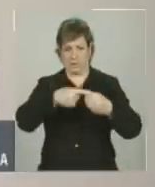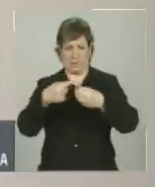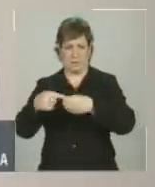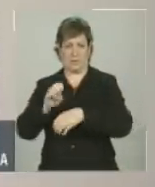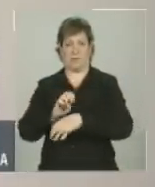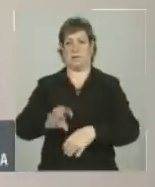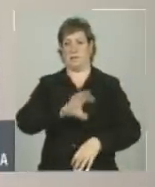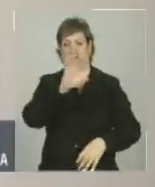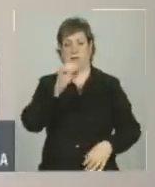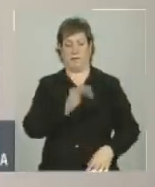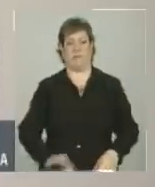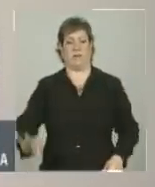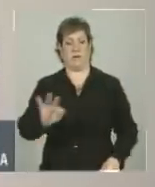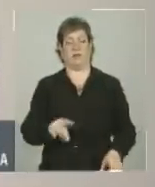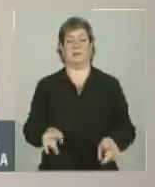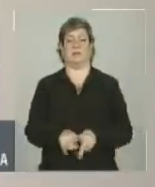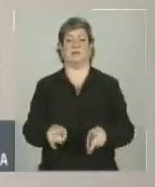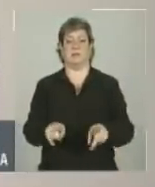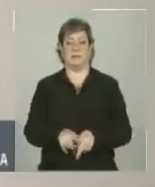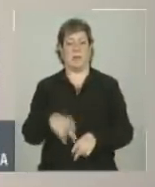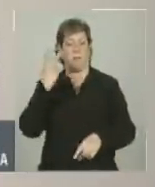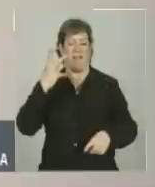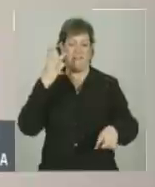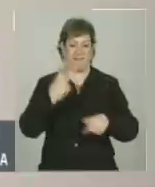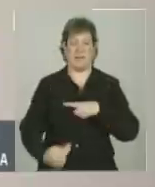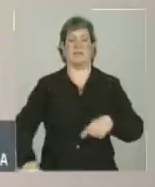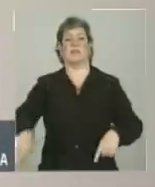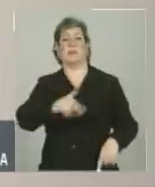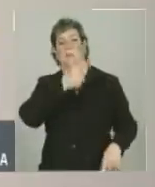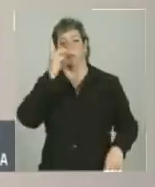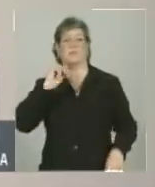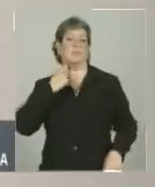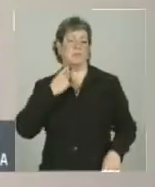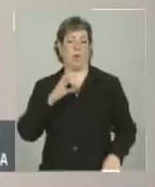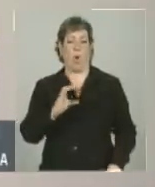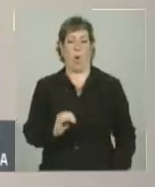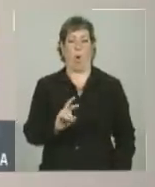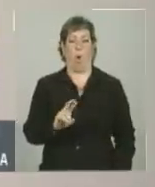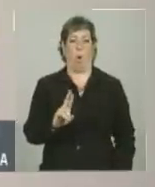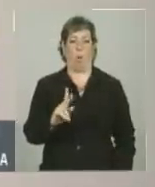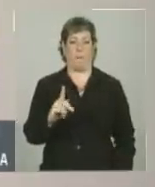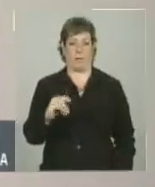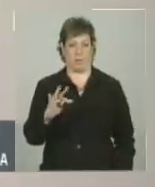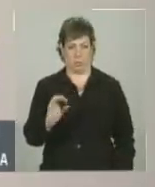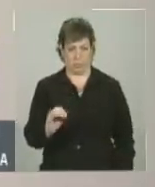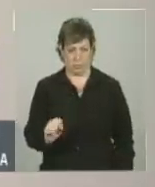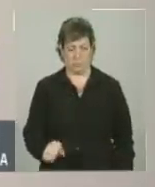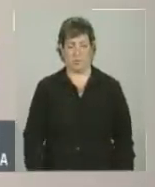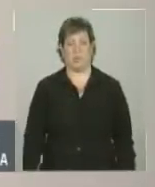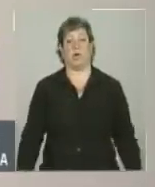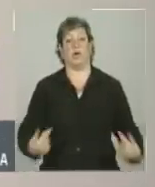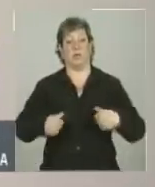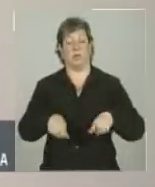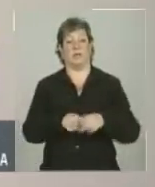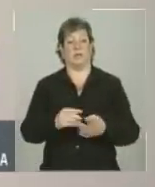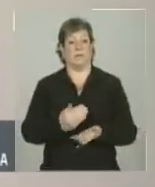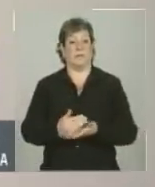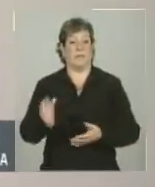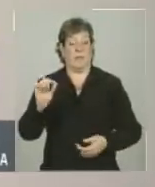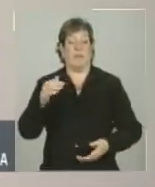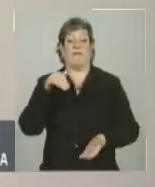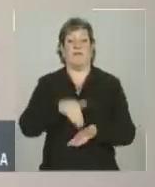estadual, a coibir a ação dos corruptos. Demos também um passo histórico no final de